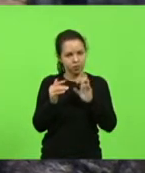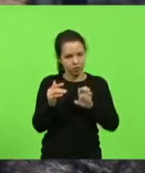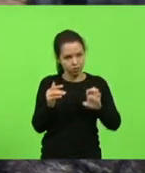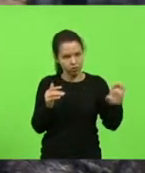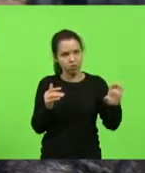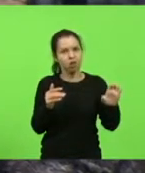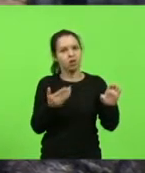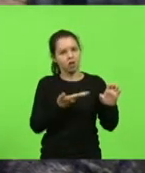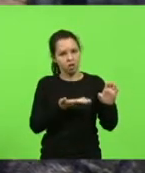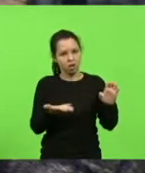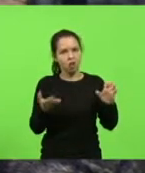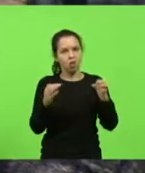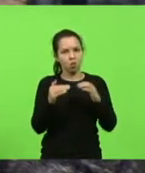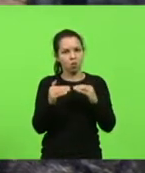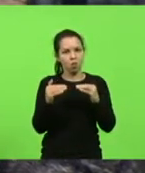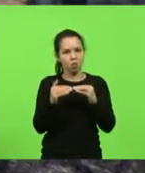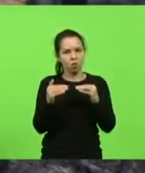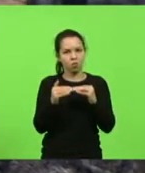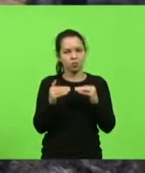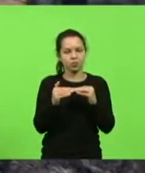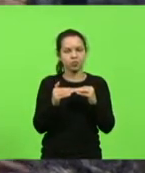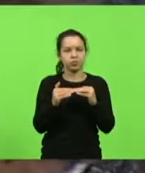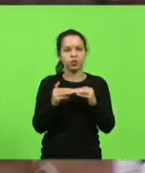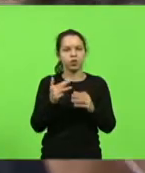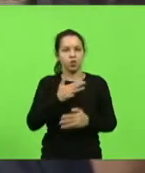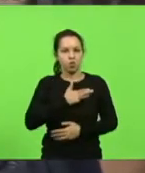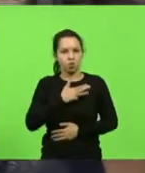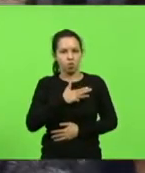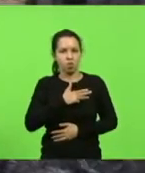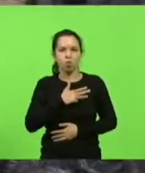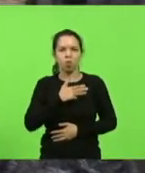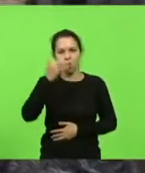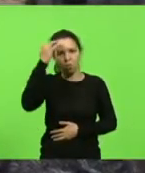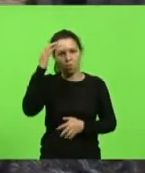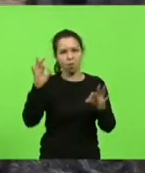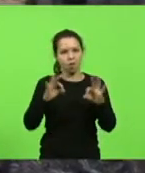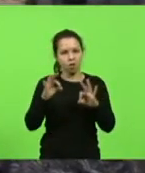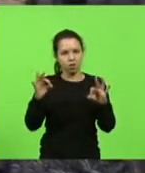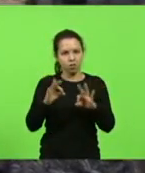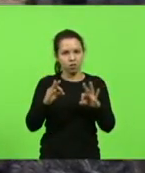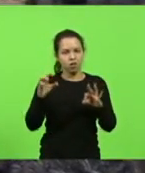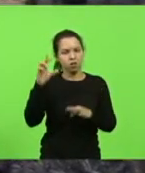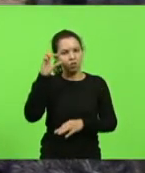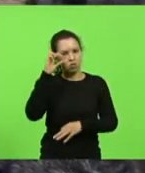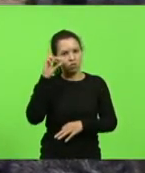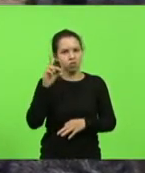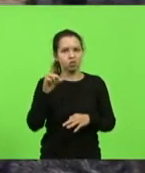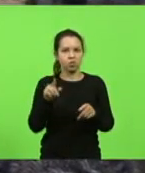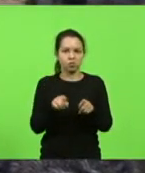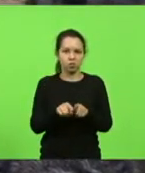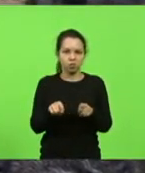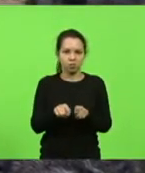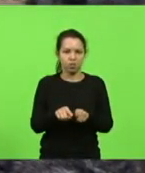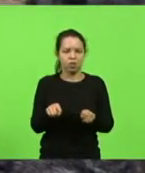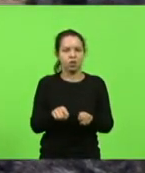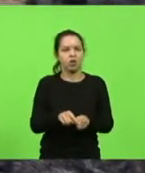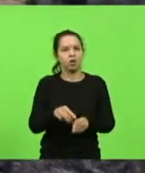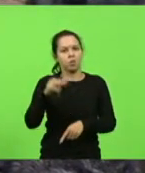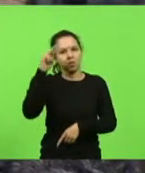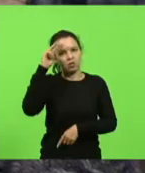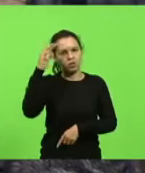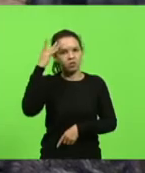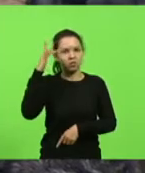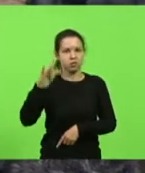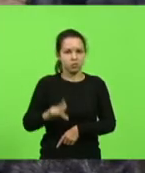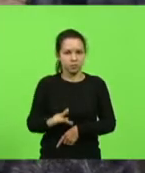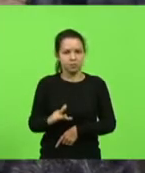em relação a isso aí. Bom, Lula é inocente, Dilma é inocente, também Moisés também não sabia, nisso eu estou vendo coerência. Né?